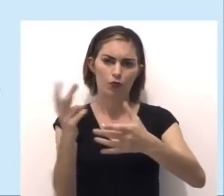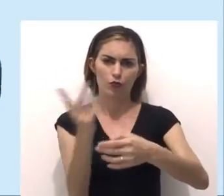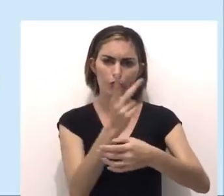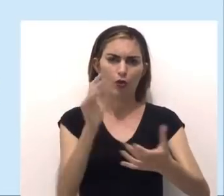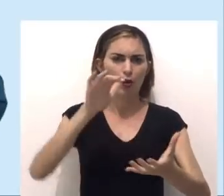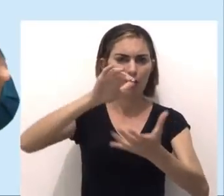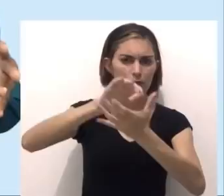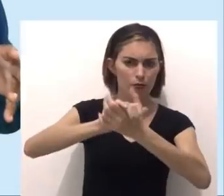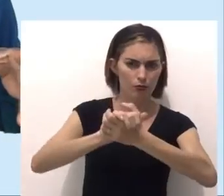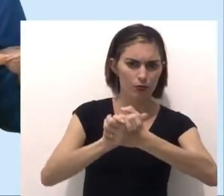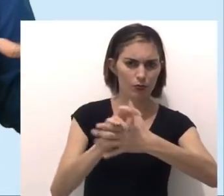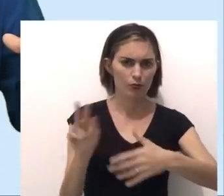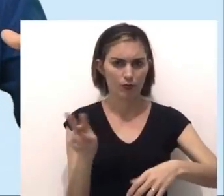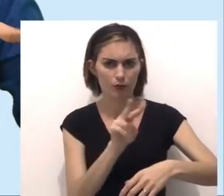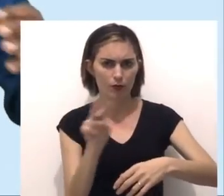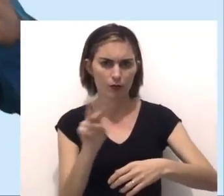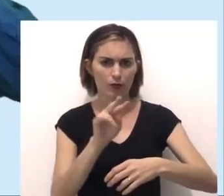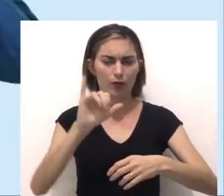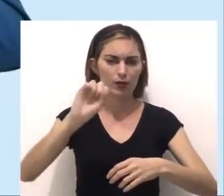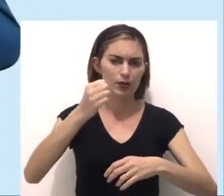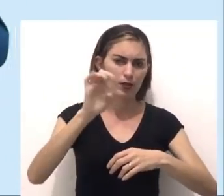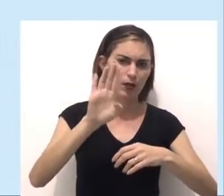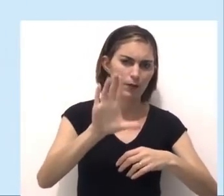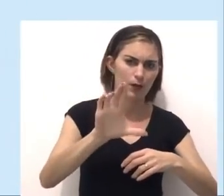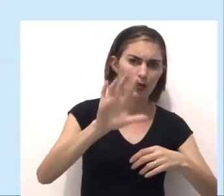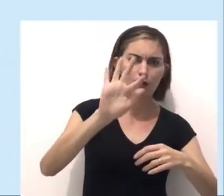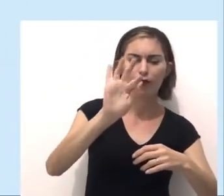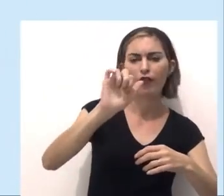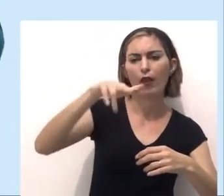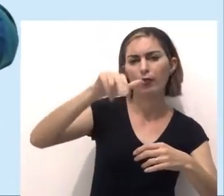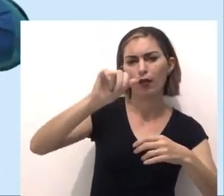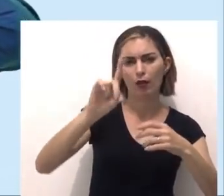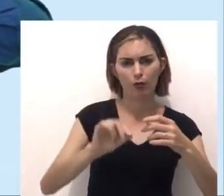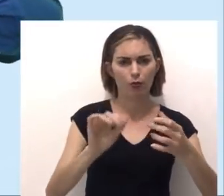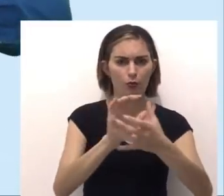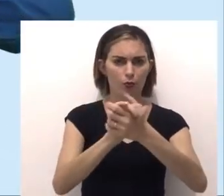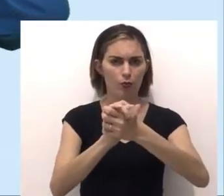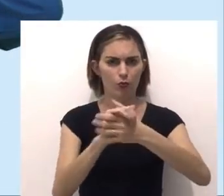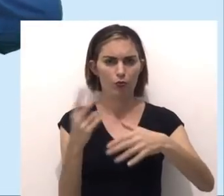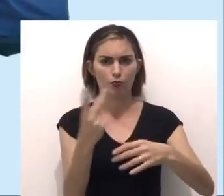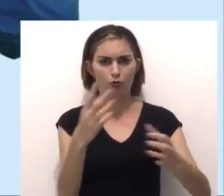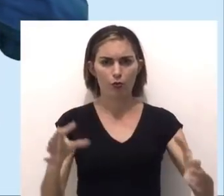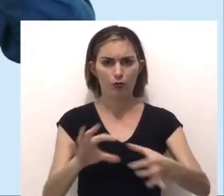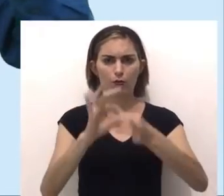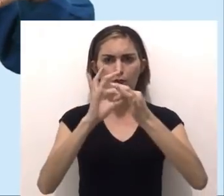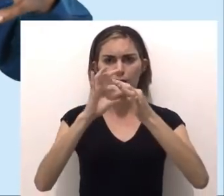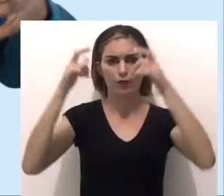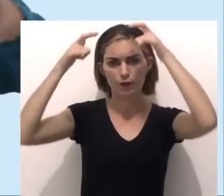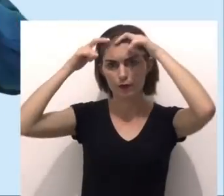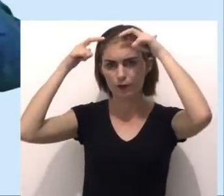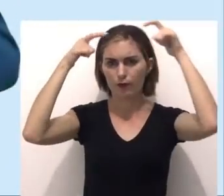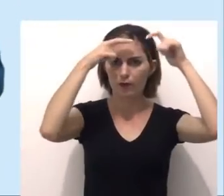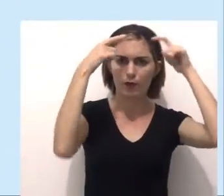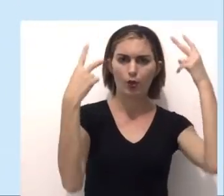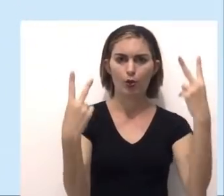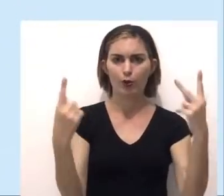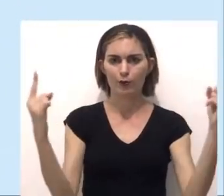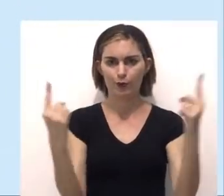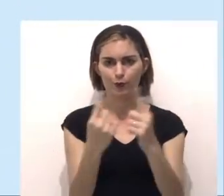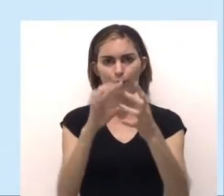o casamento entre Isabel e Fernando, os dois reinos se